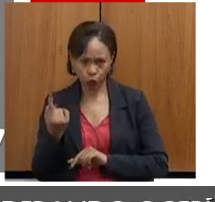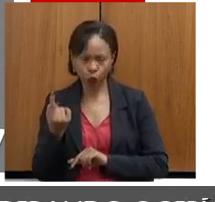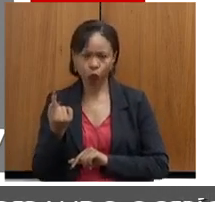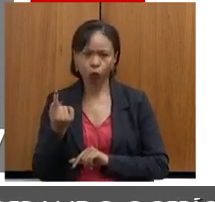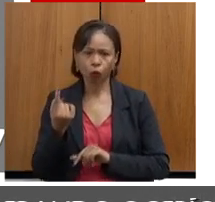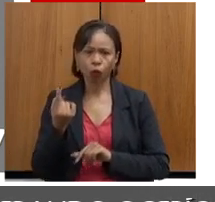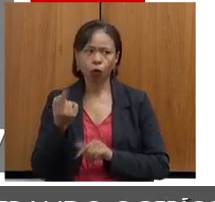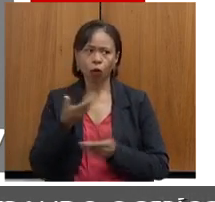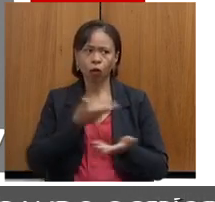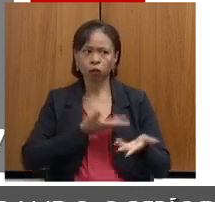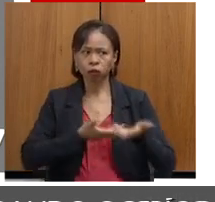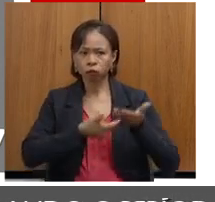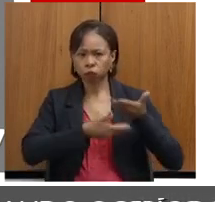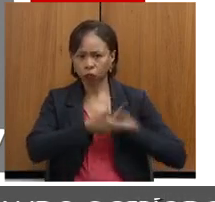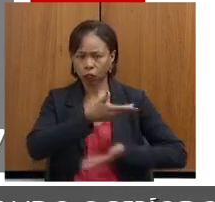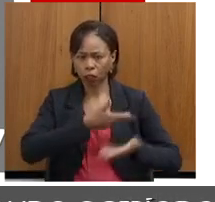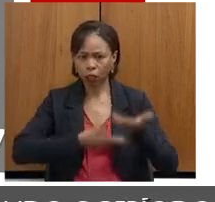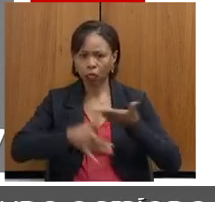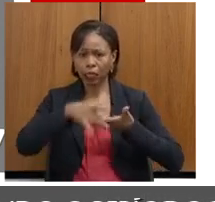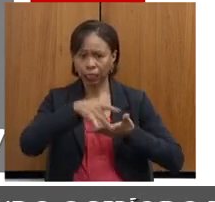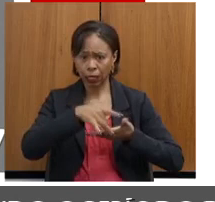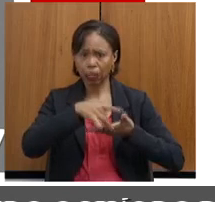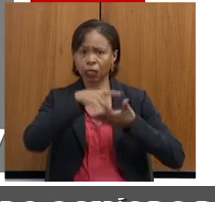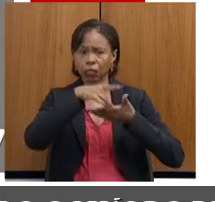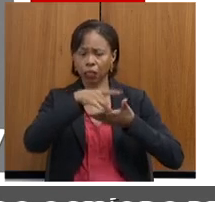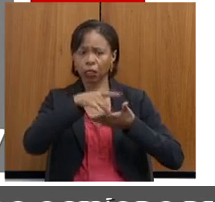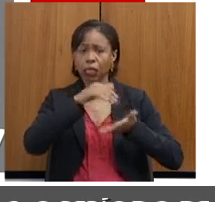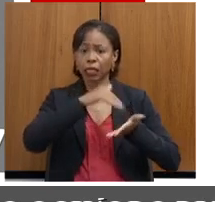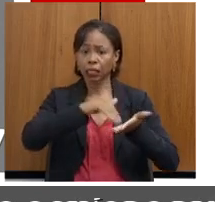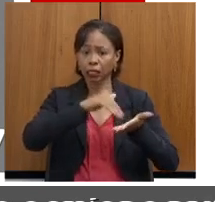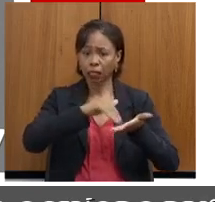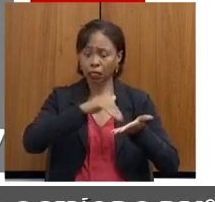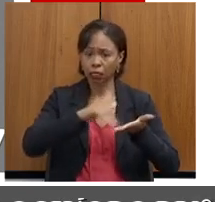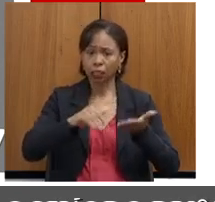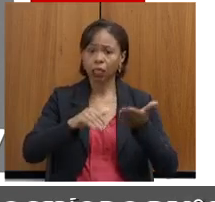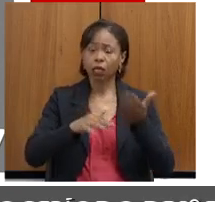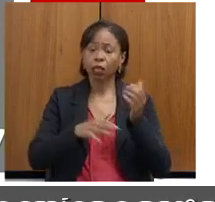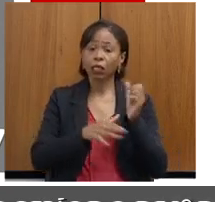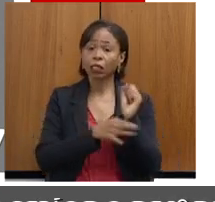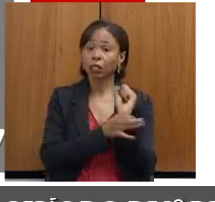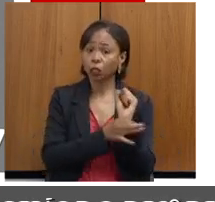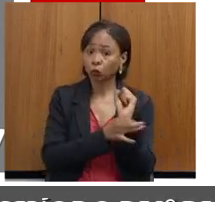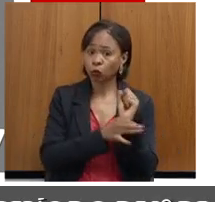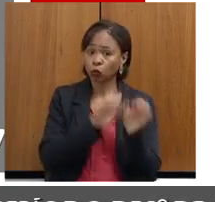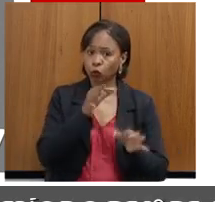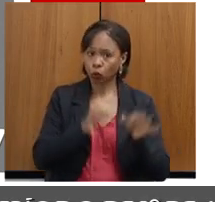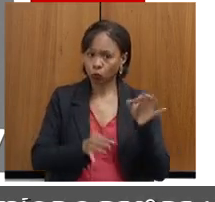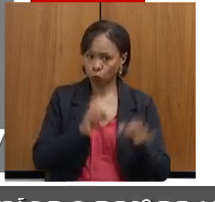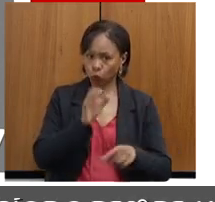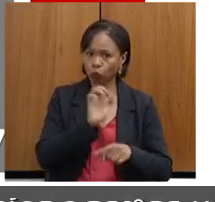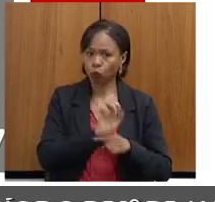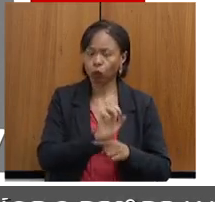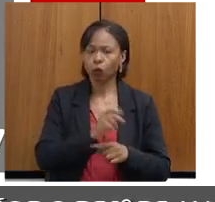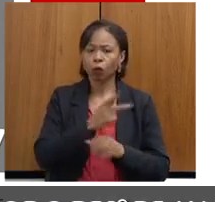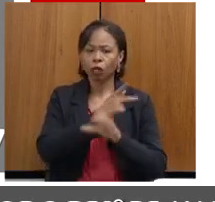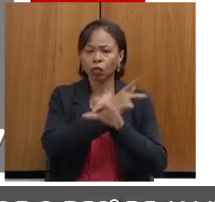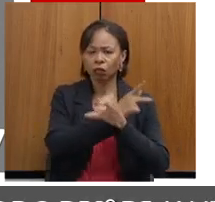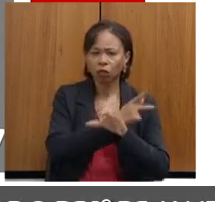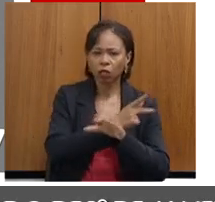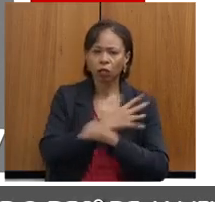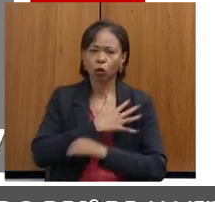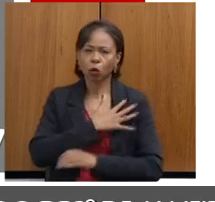feita pela liderança feita pela Secretaria de Estado de Segurança Pública polícia civil